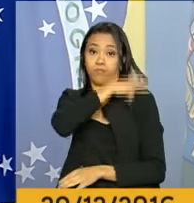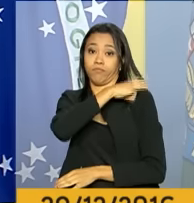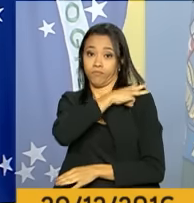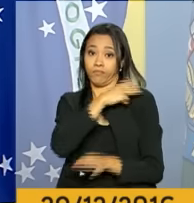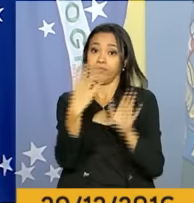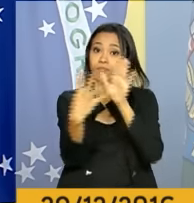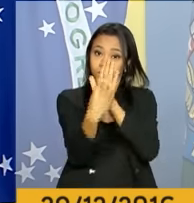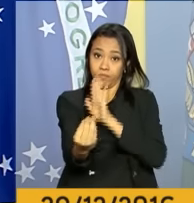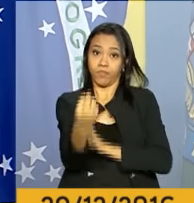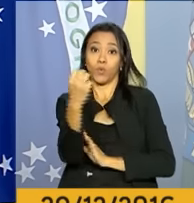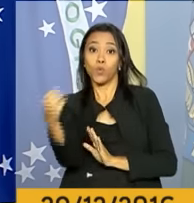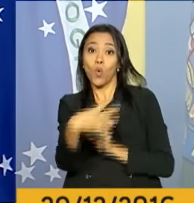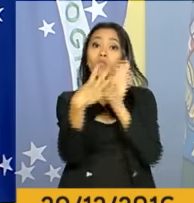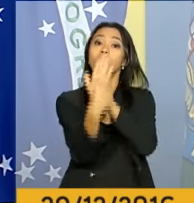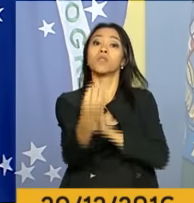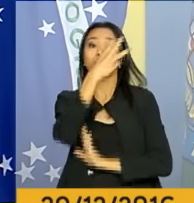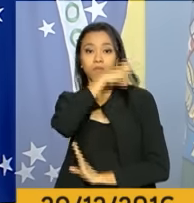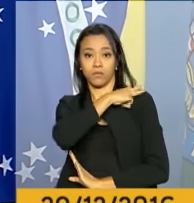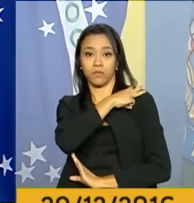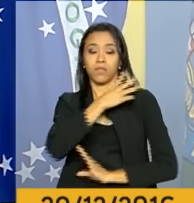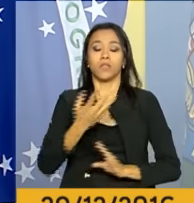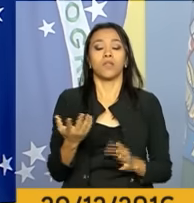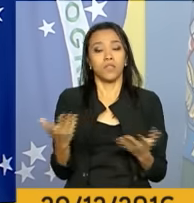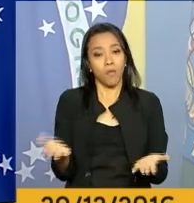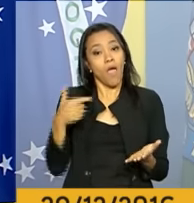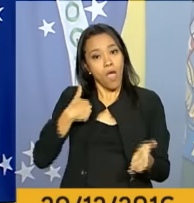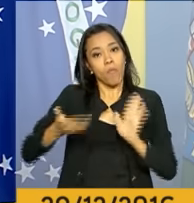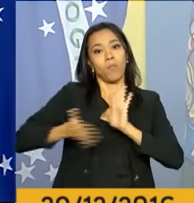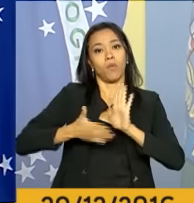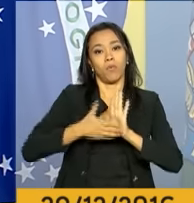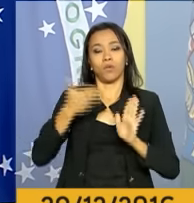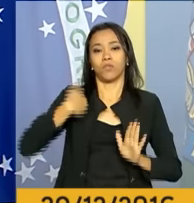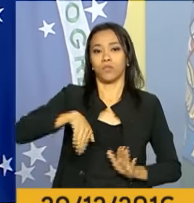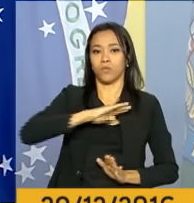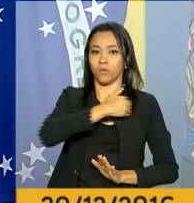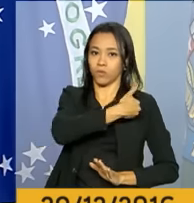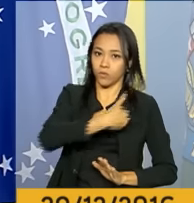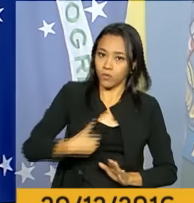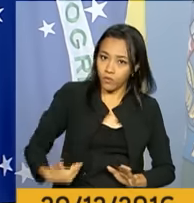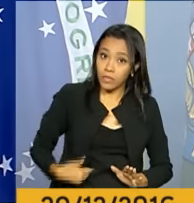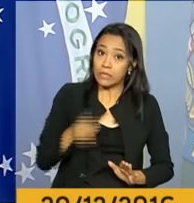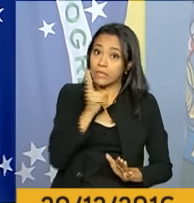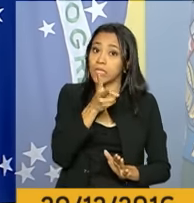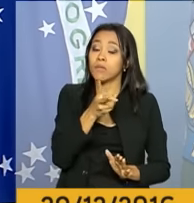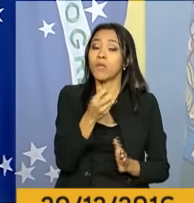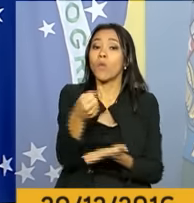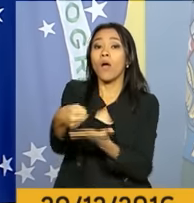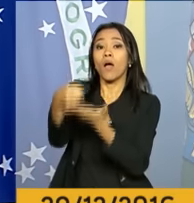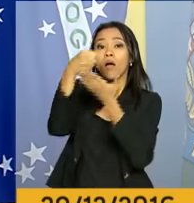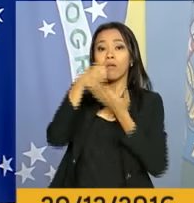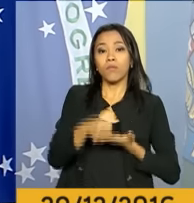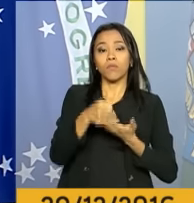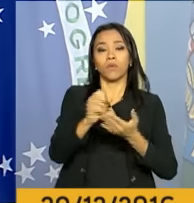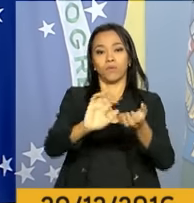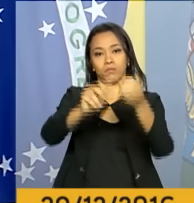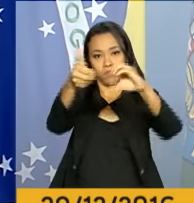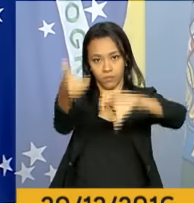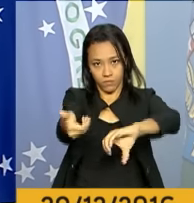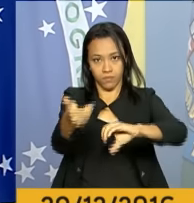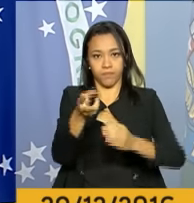do nosso governo eh nós fomos fazendo isso com muito apoio do congresso nacional e ao